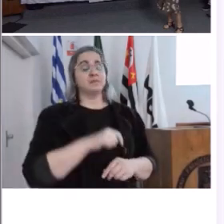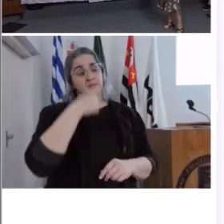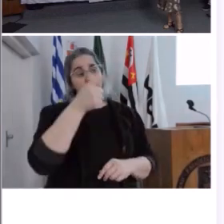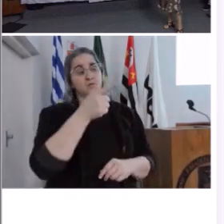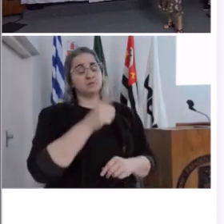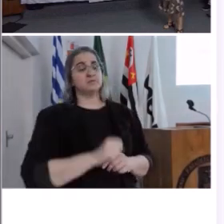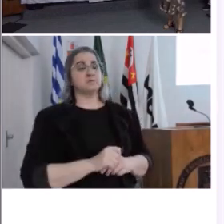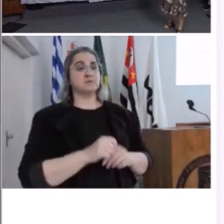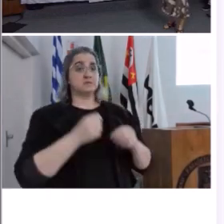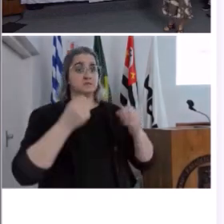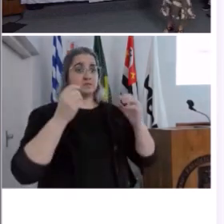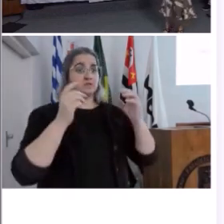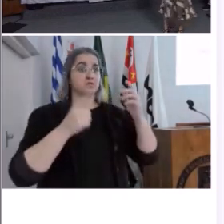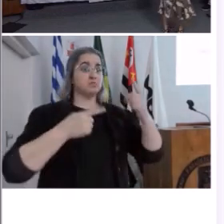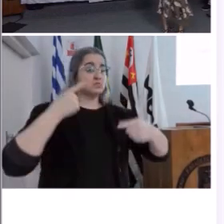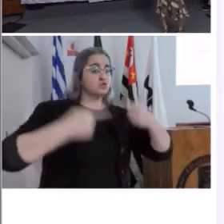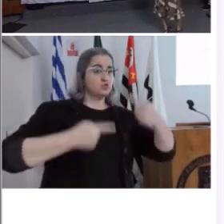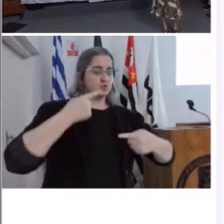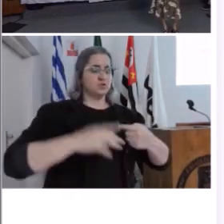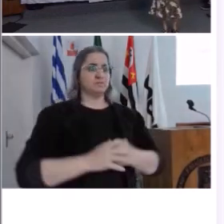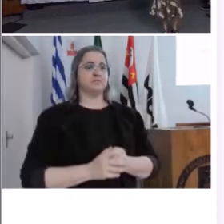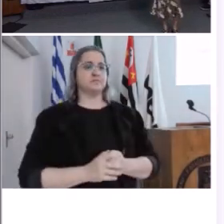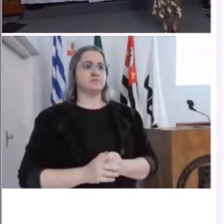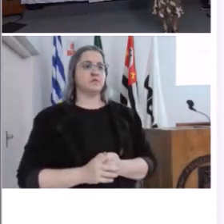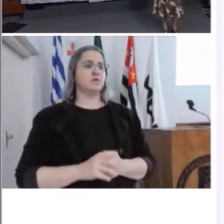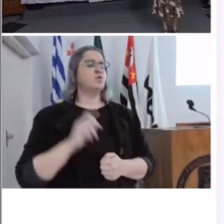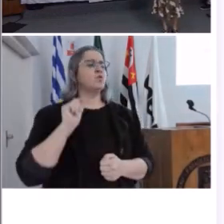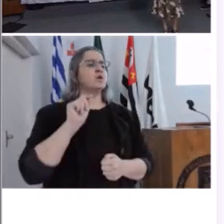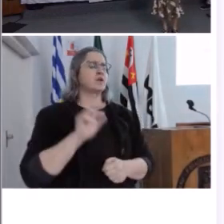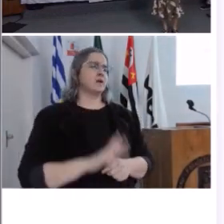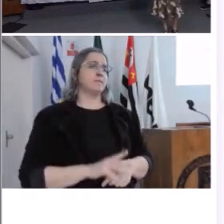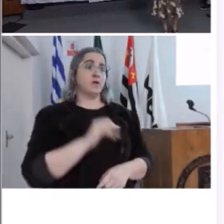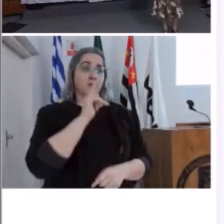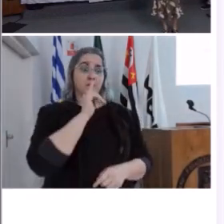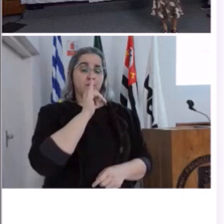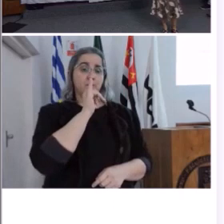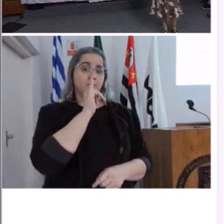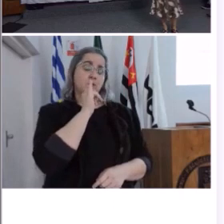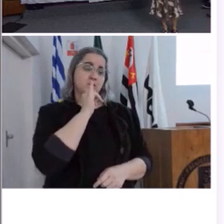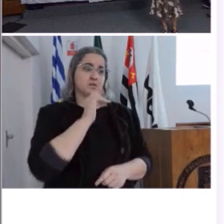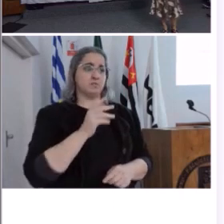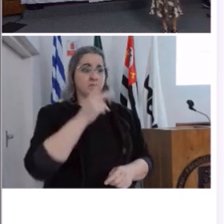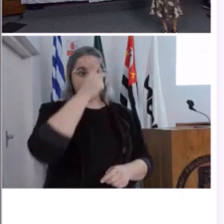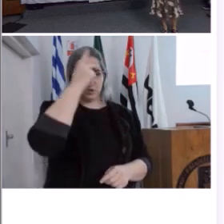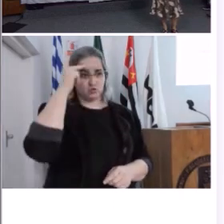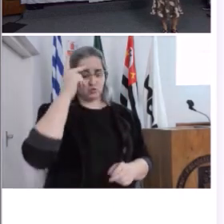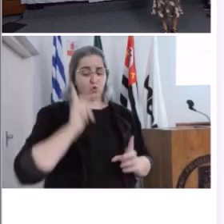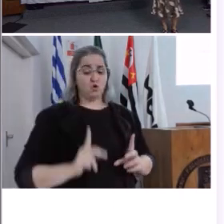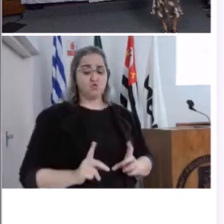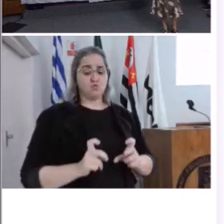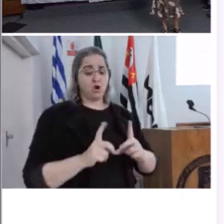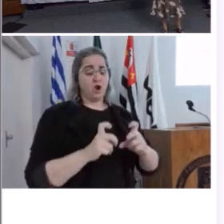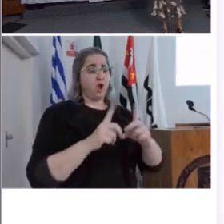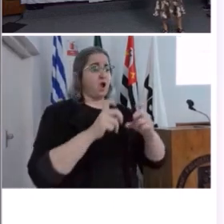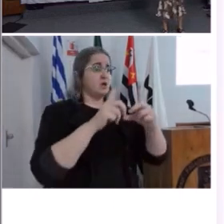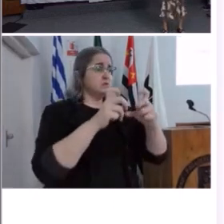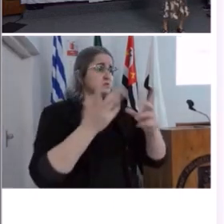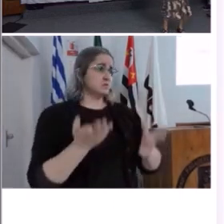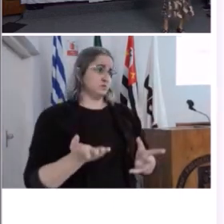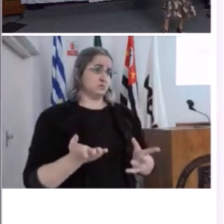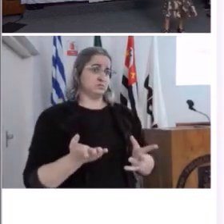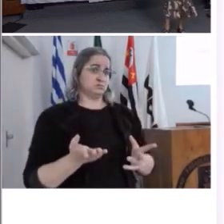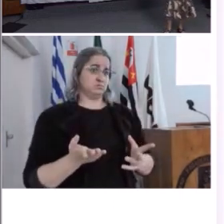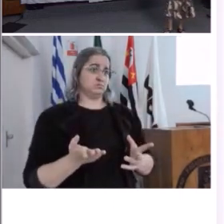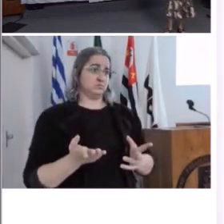discutindo. Condições e neoplasias. Então, por exemplo, existem, né, algumas condições que não